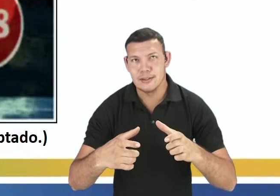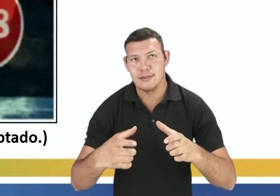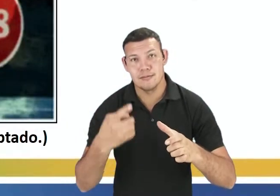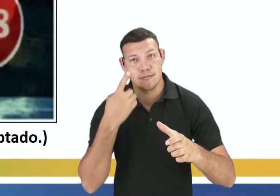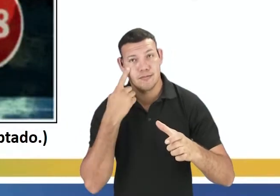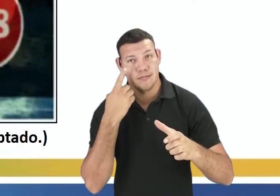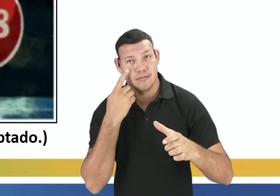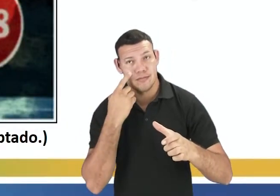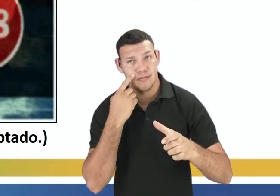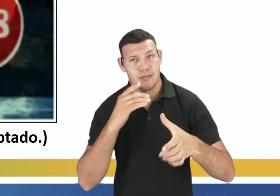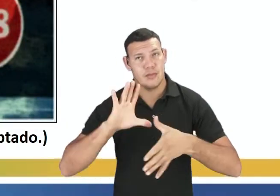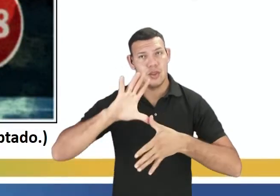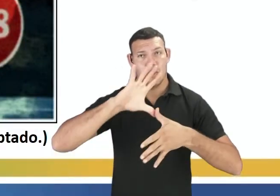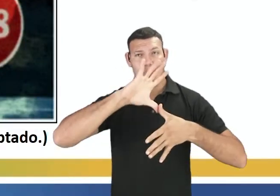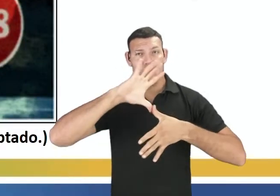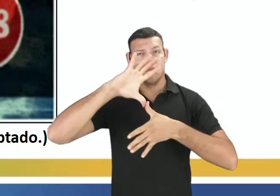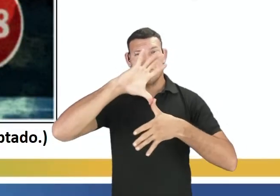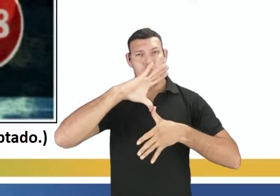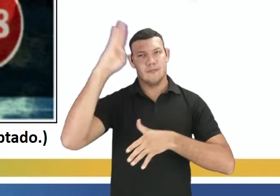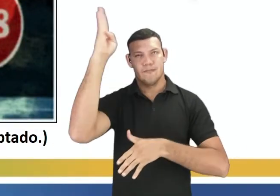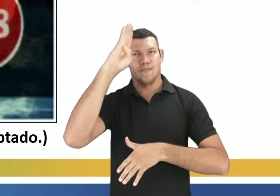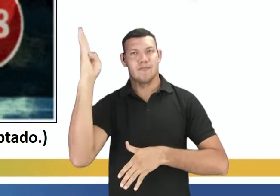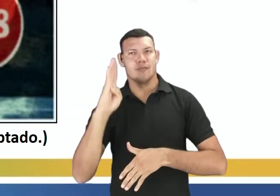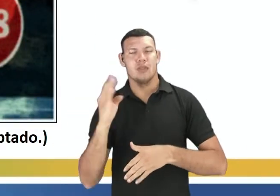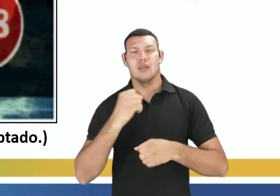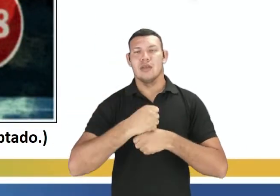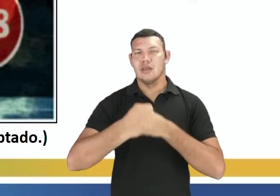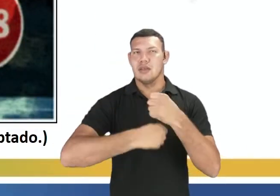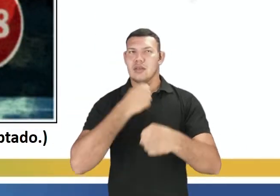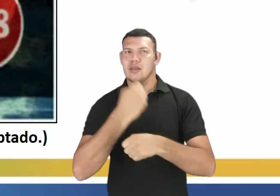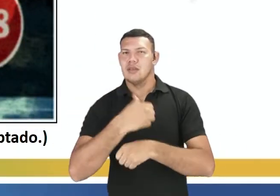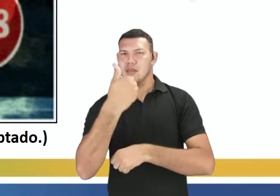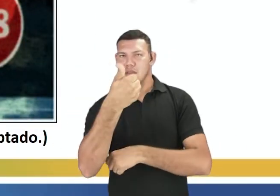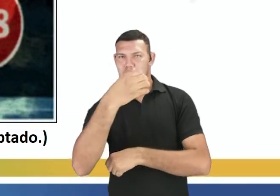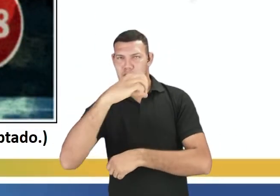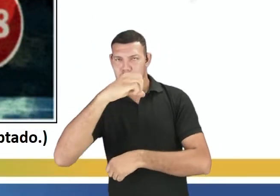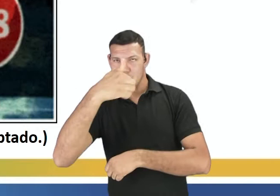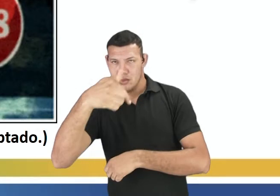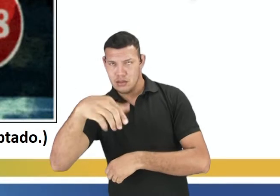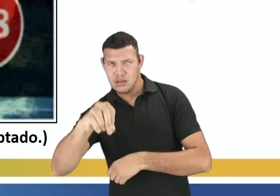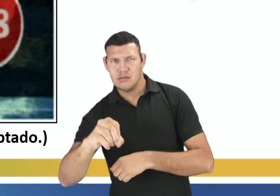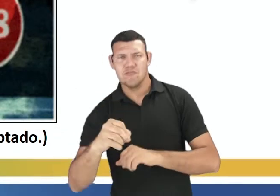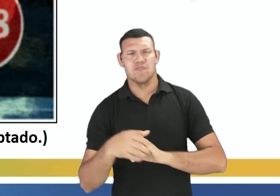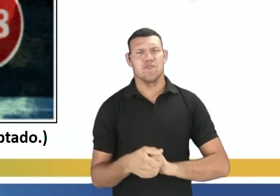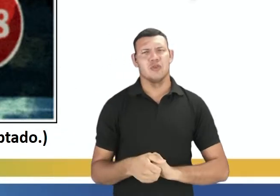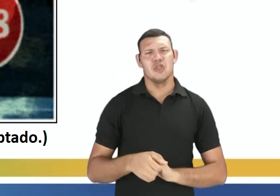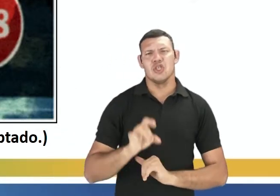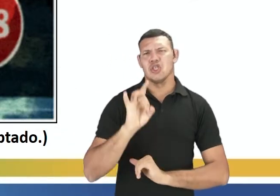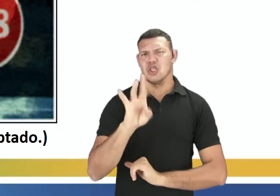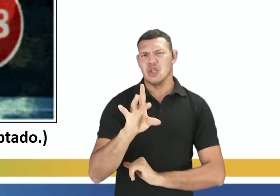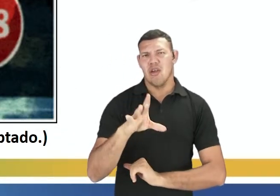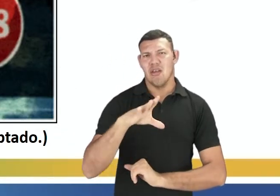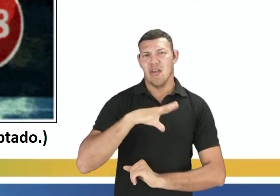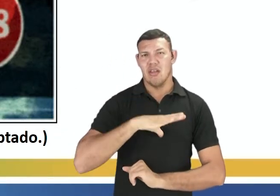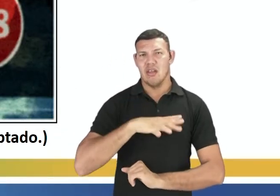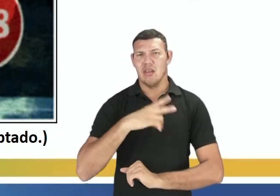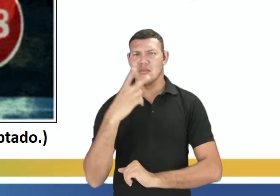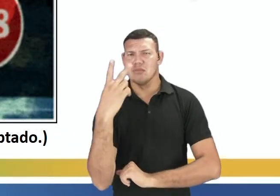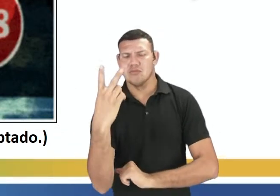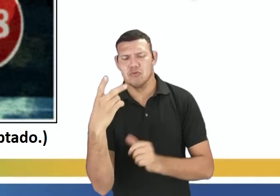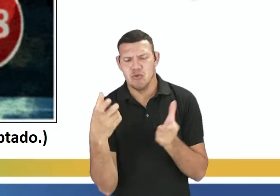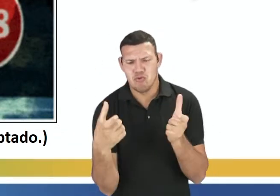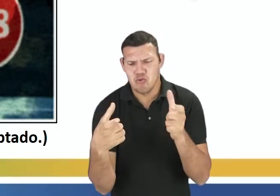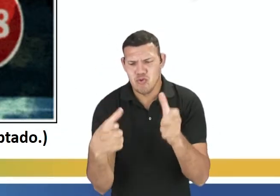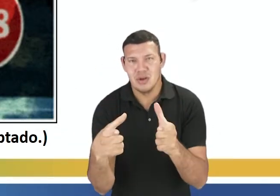aí, do Brasil em 1970, né? Na região norte nós só tínhamos apenas 2 médias cidades, né? E